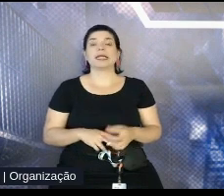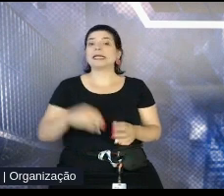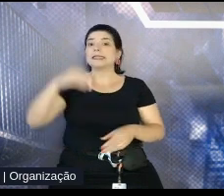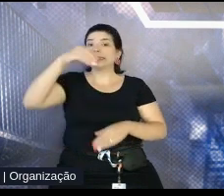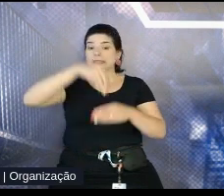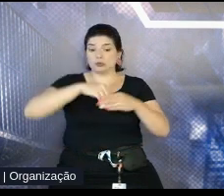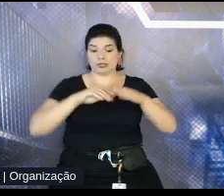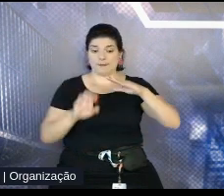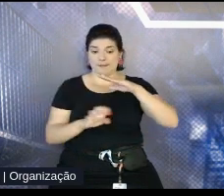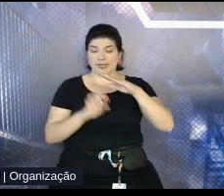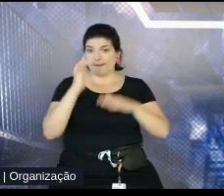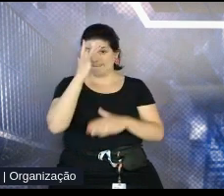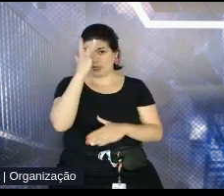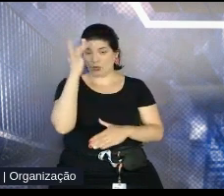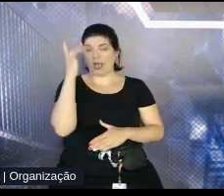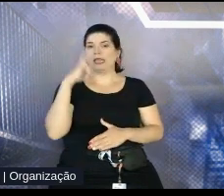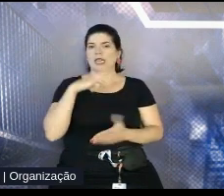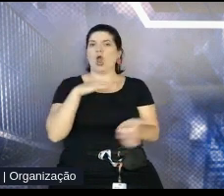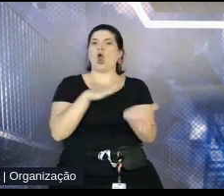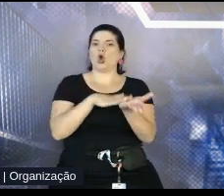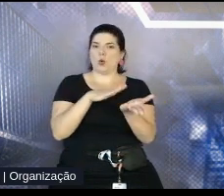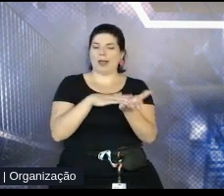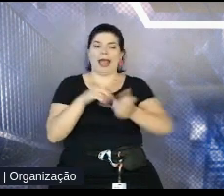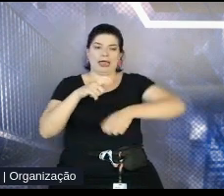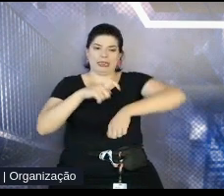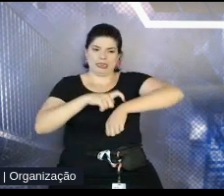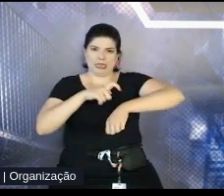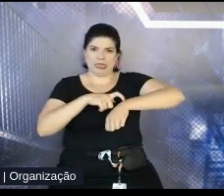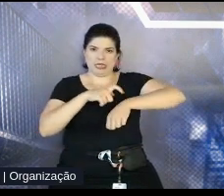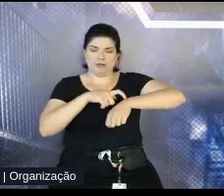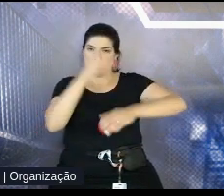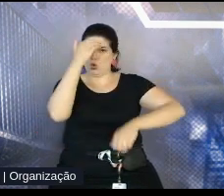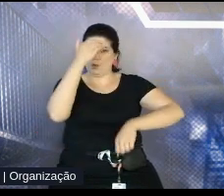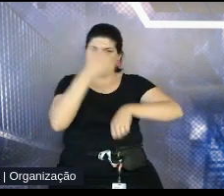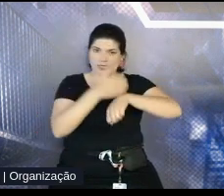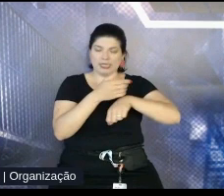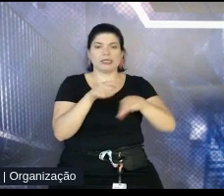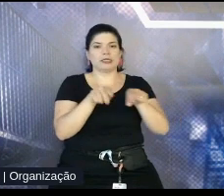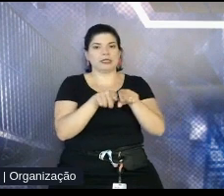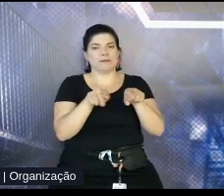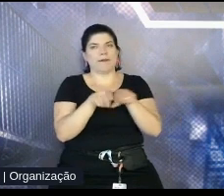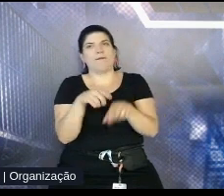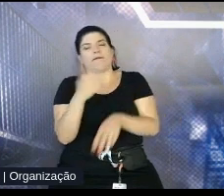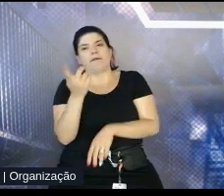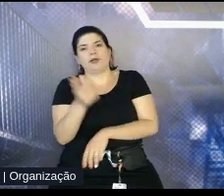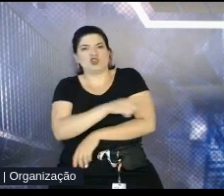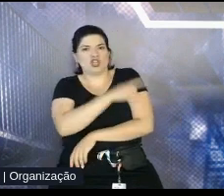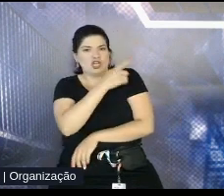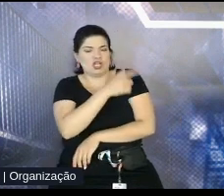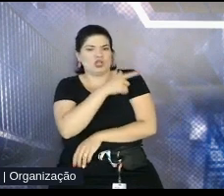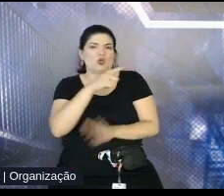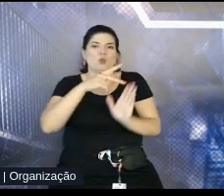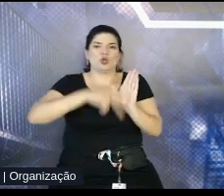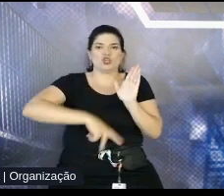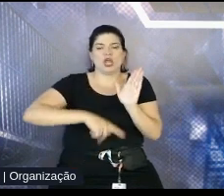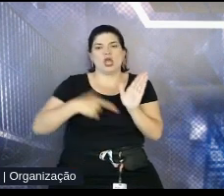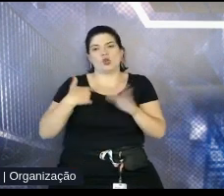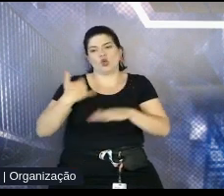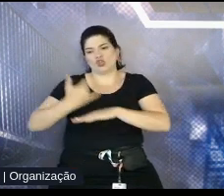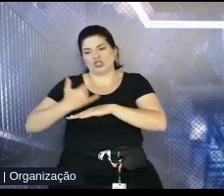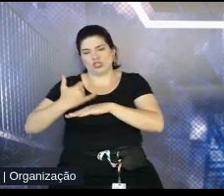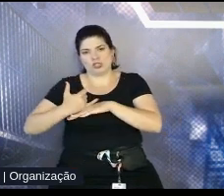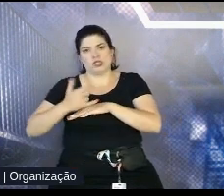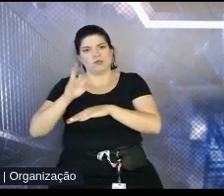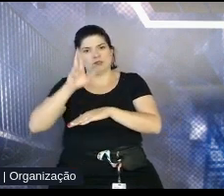as pessoas são cobradas a nível de prazo e, aparentemente, gerentes de projetos, donos de empresa, estão preocupados muito mais